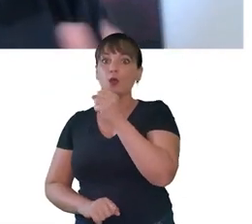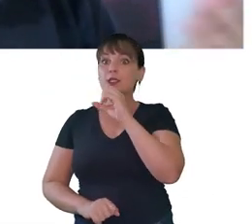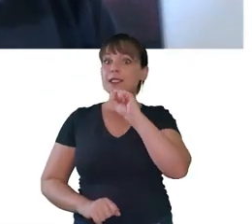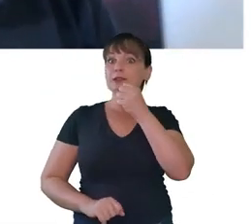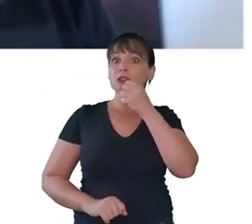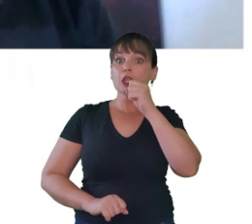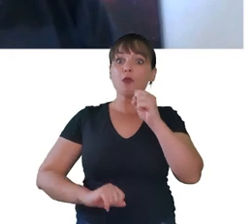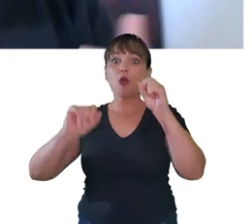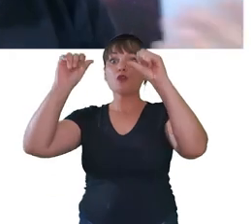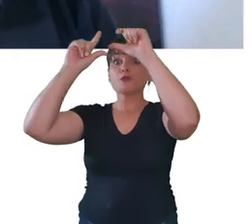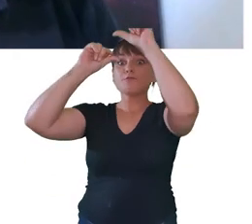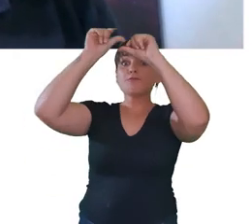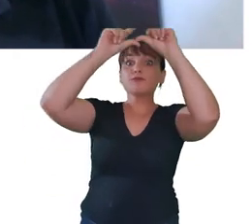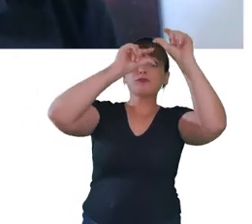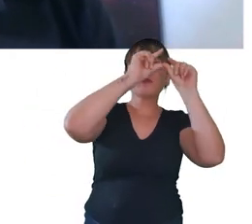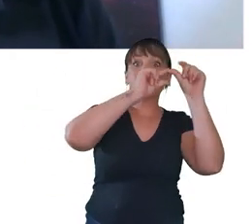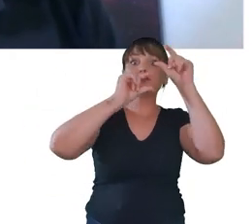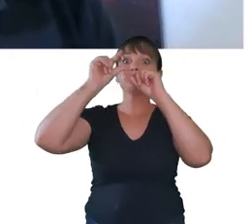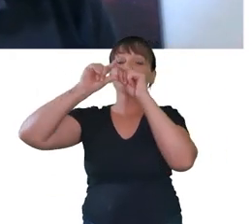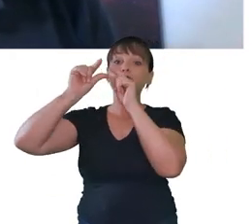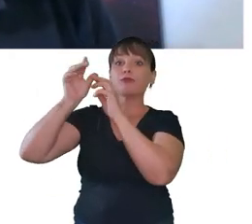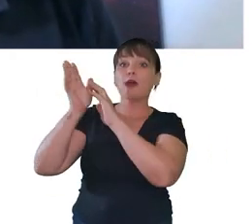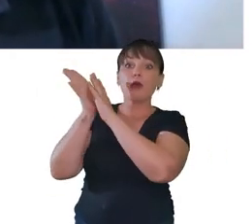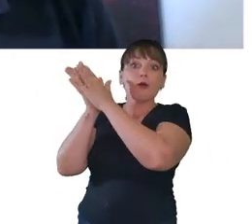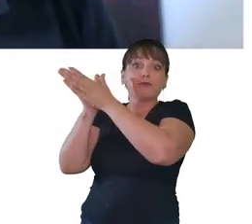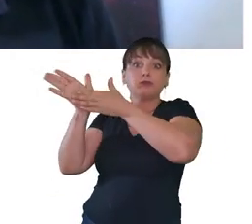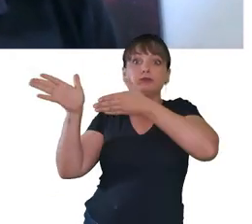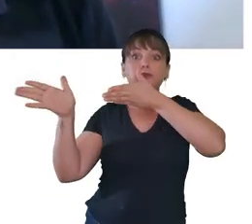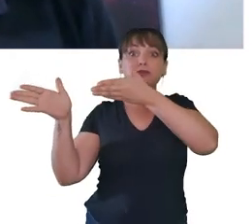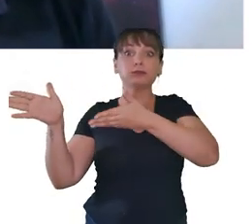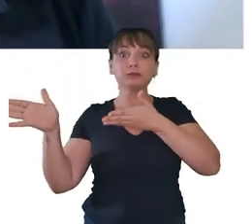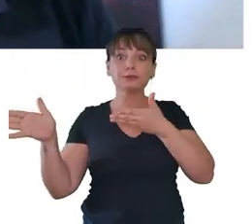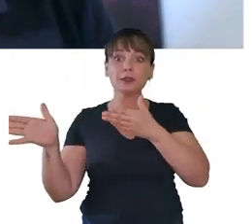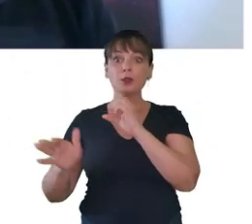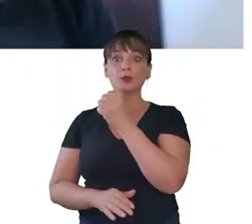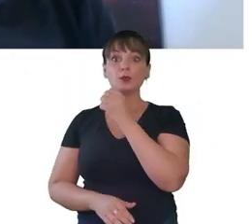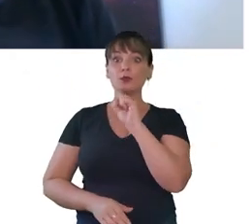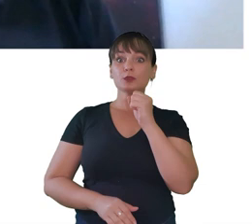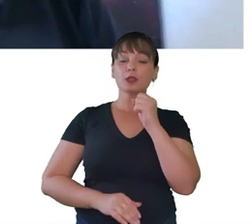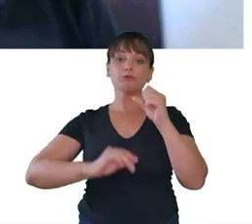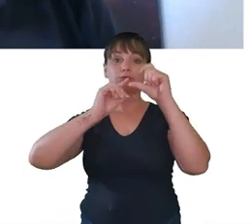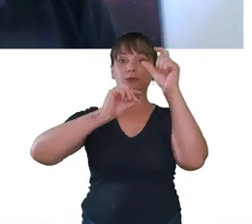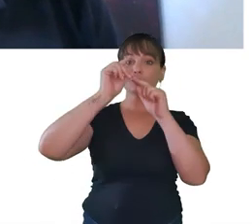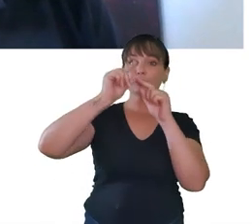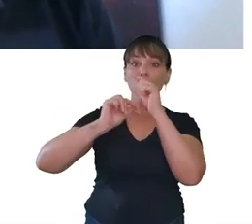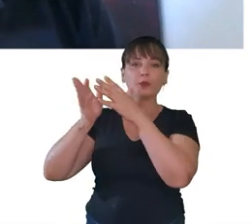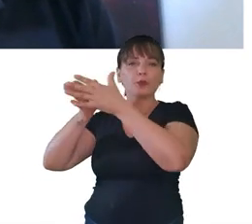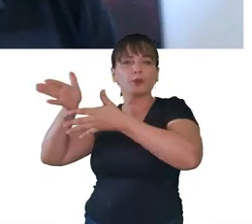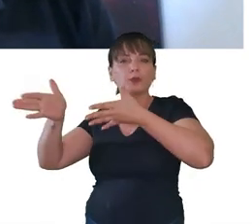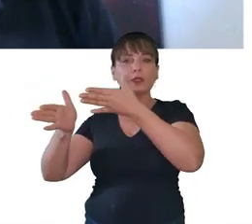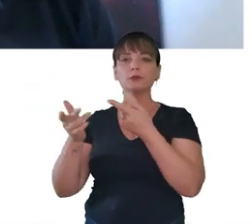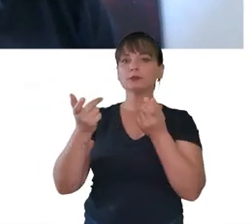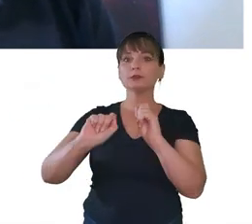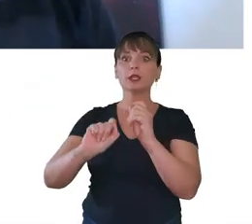São 88 constelações que está dividido o nosso céu hoje, né? E dessas 88 constelações, então, nós